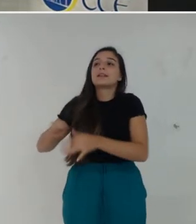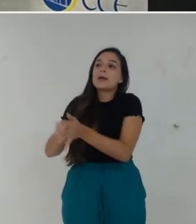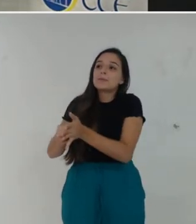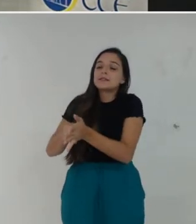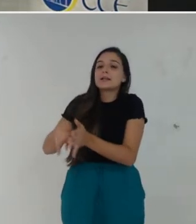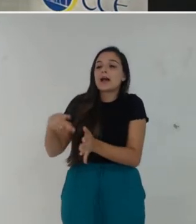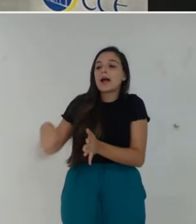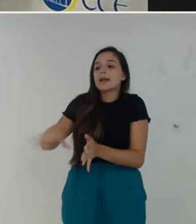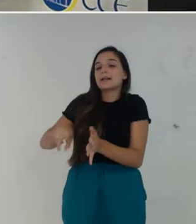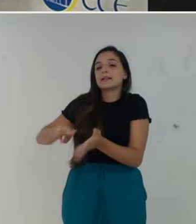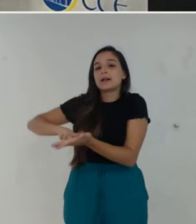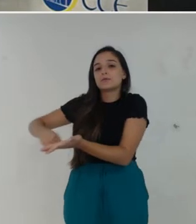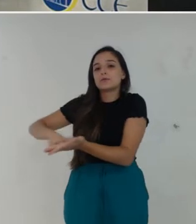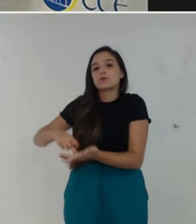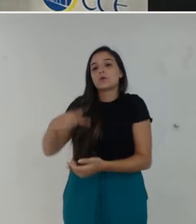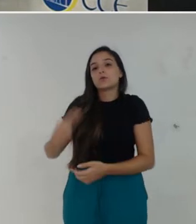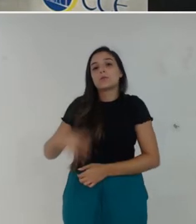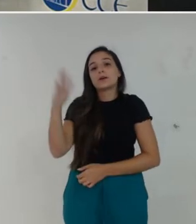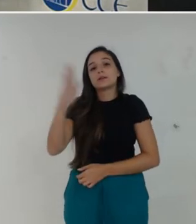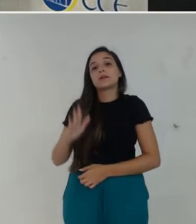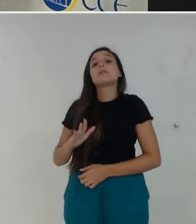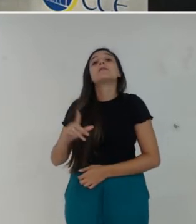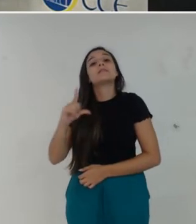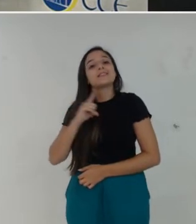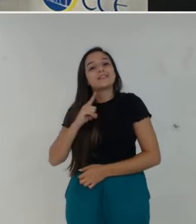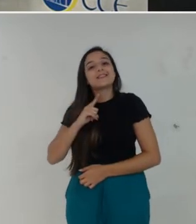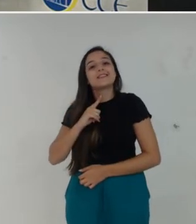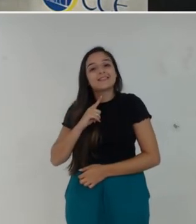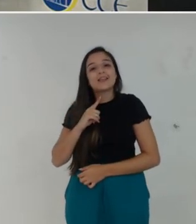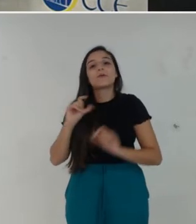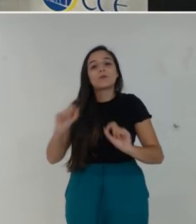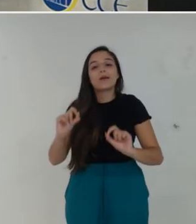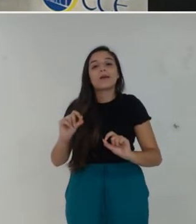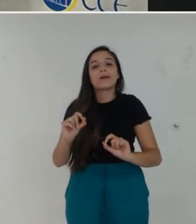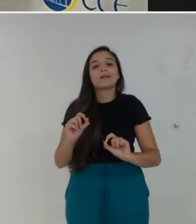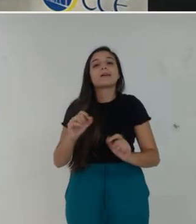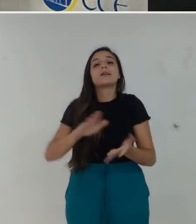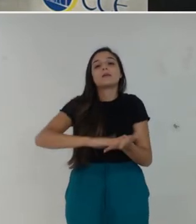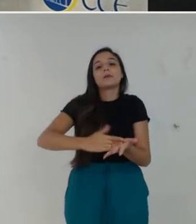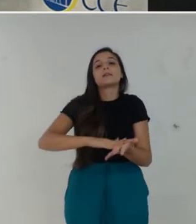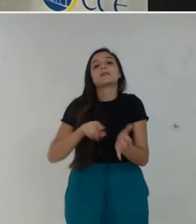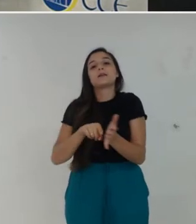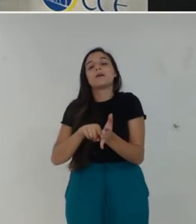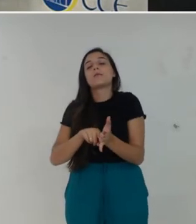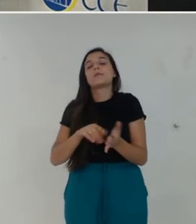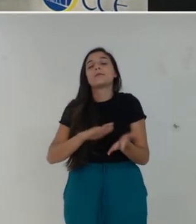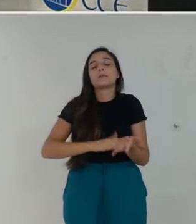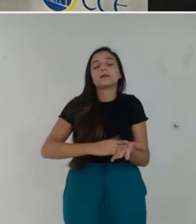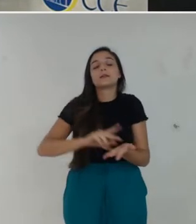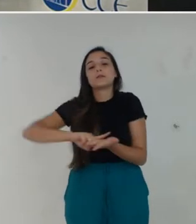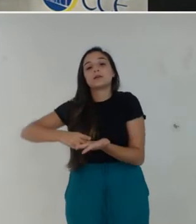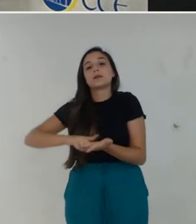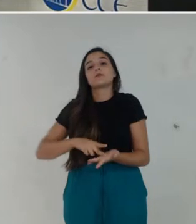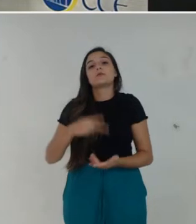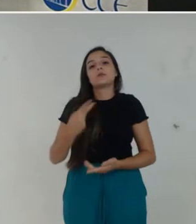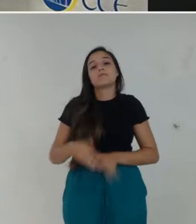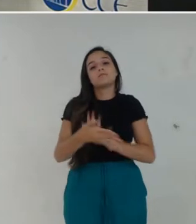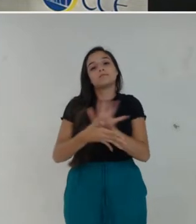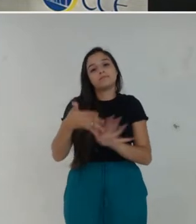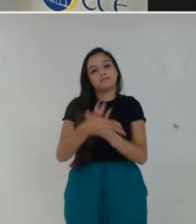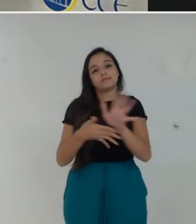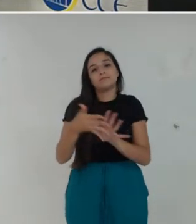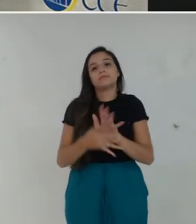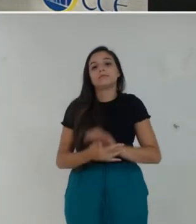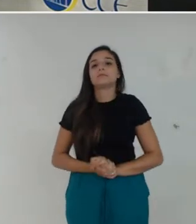do Brasil são sobre o campo dos estudos da tradução e interpretação de línguas de sinais. Aí tem uma distribuição temporal